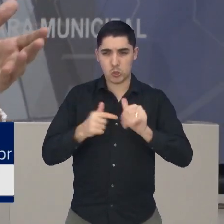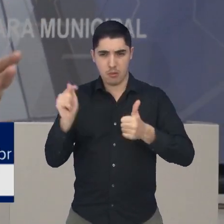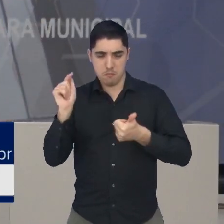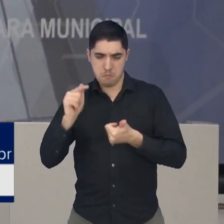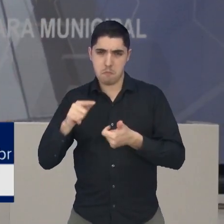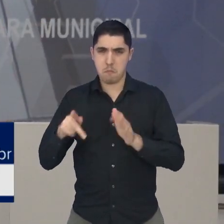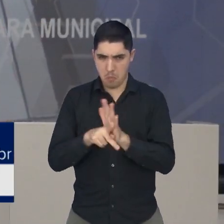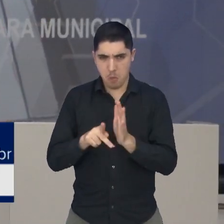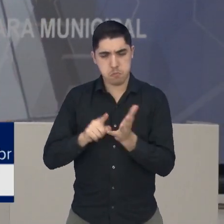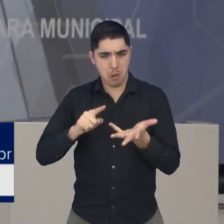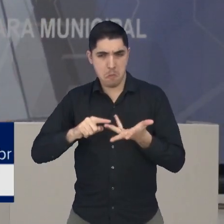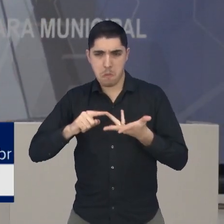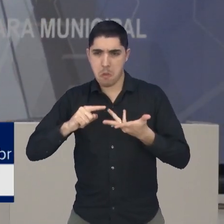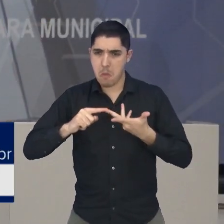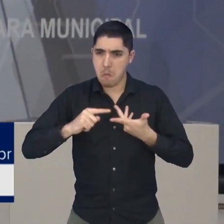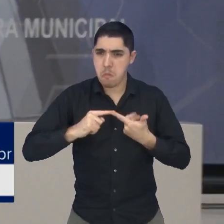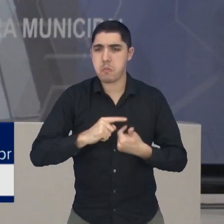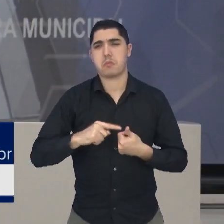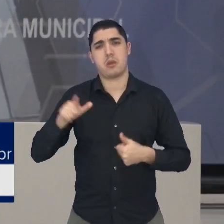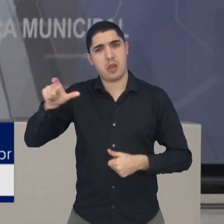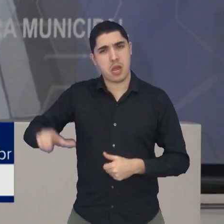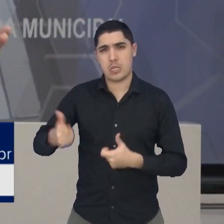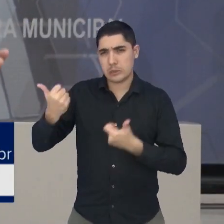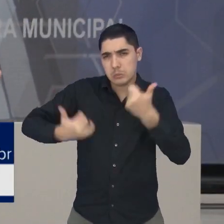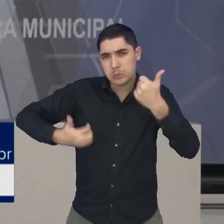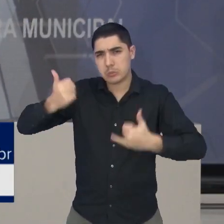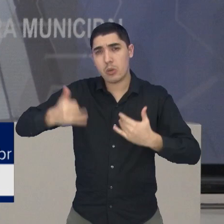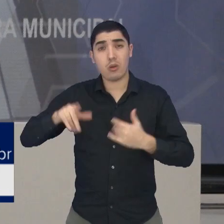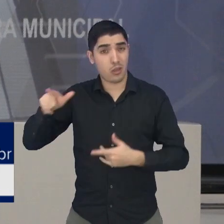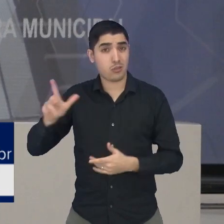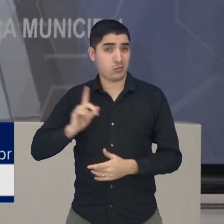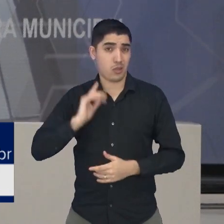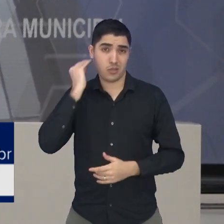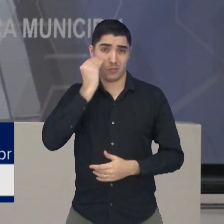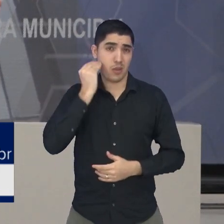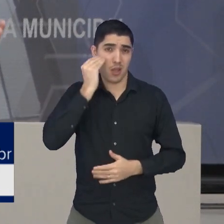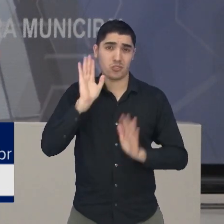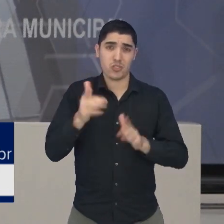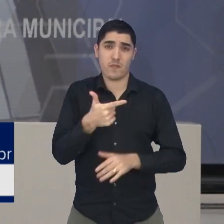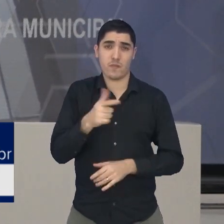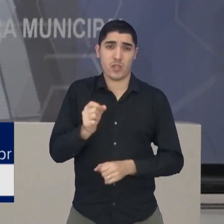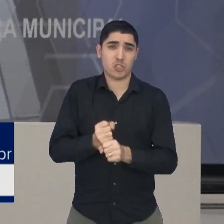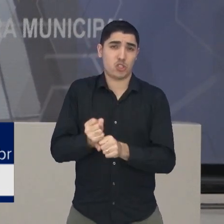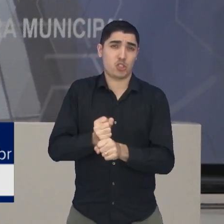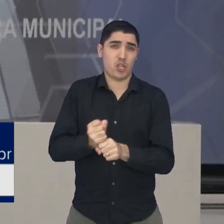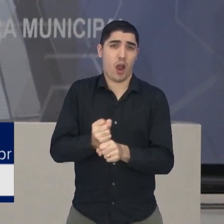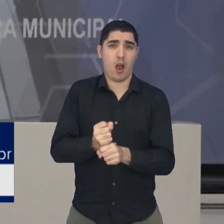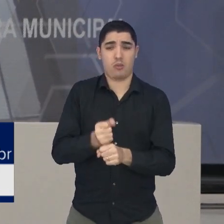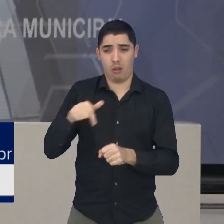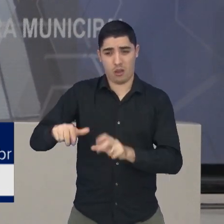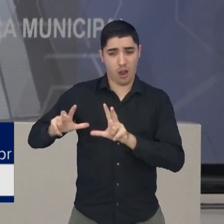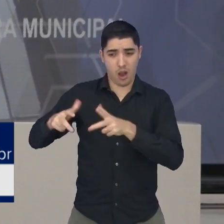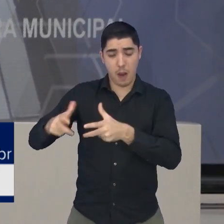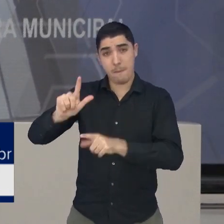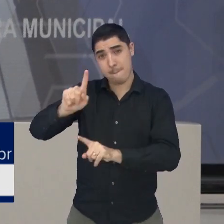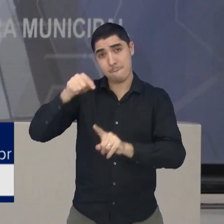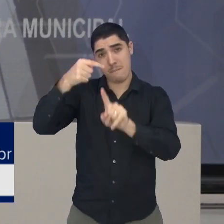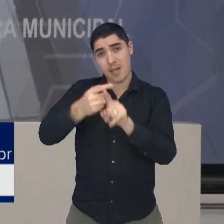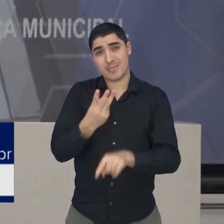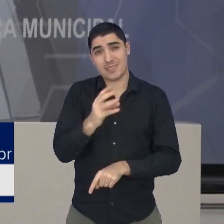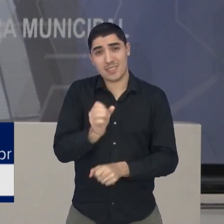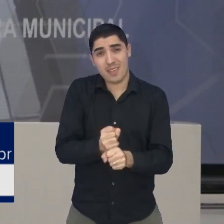são parte de um conhecimento, né, de 20 anos aqui da Casa Legislativa, de 30 anos de estudo do urbanismo em nossa